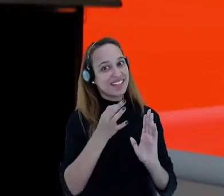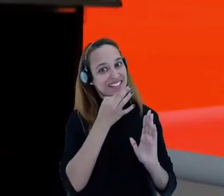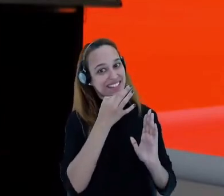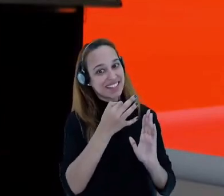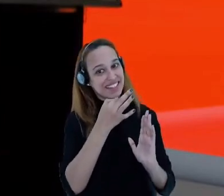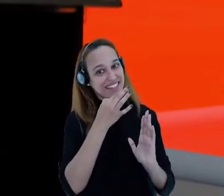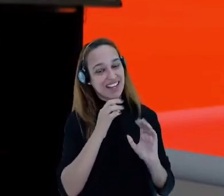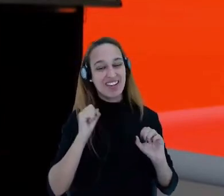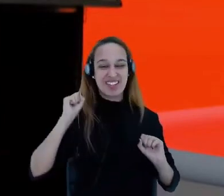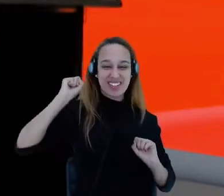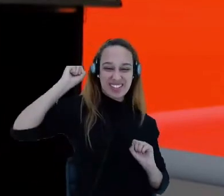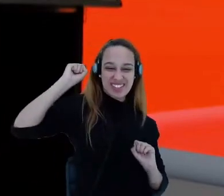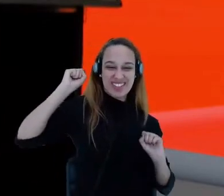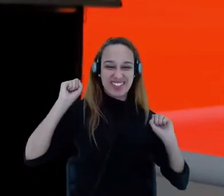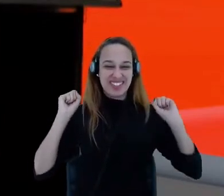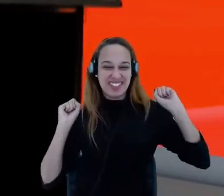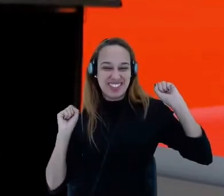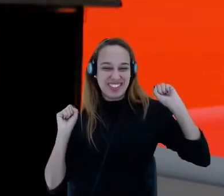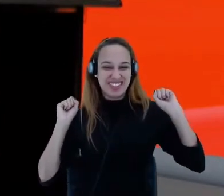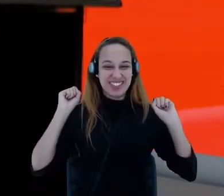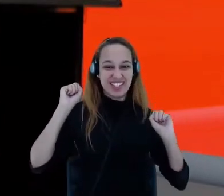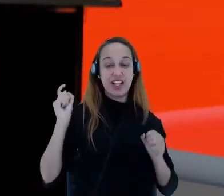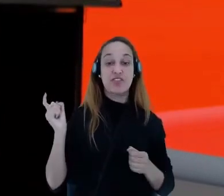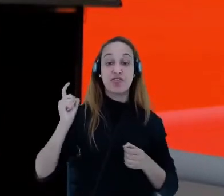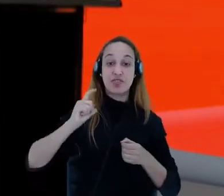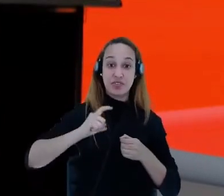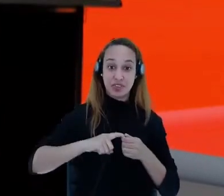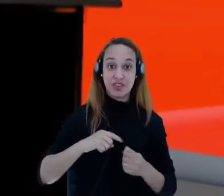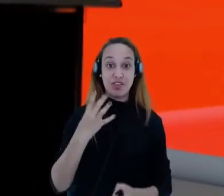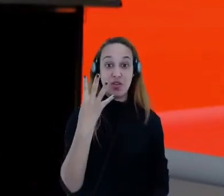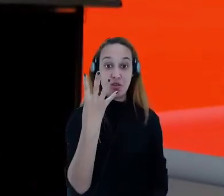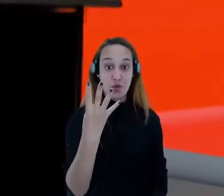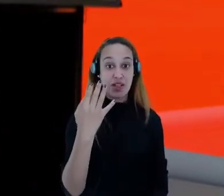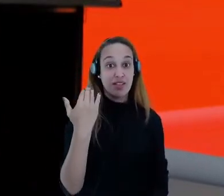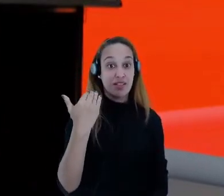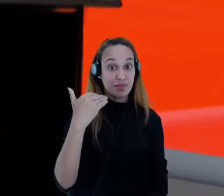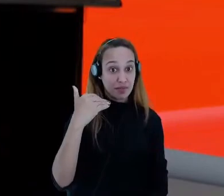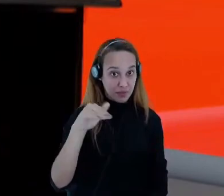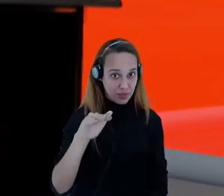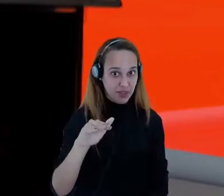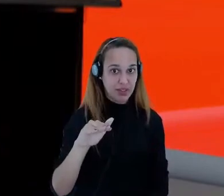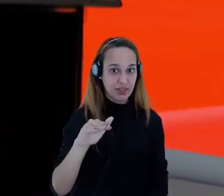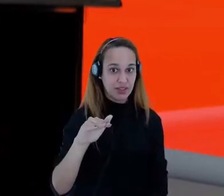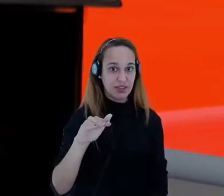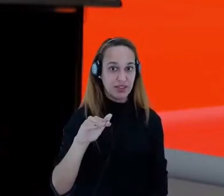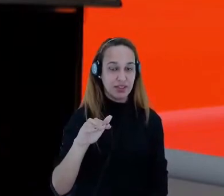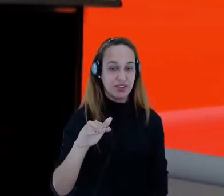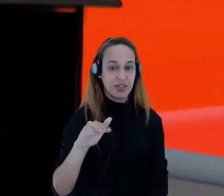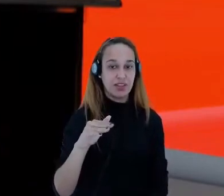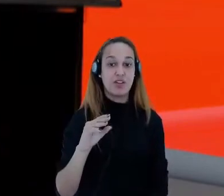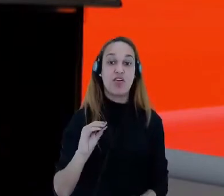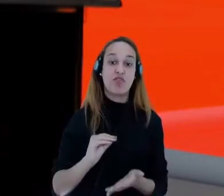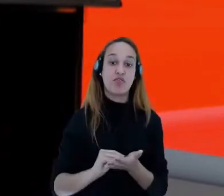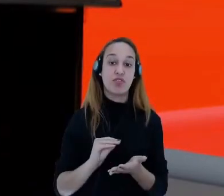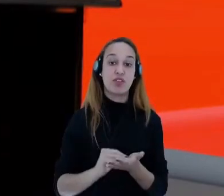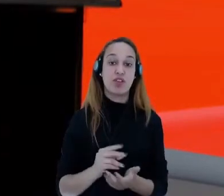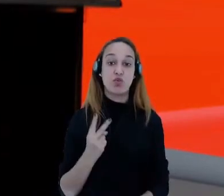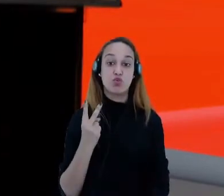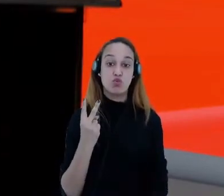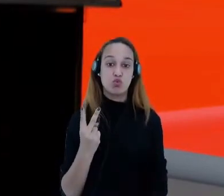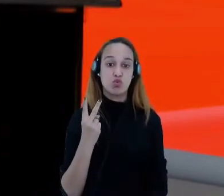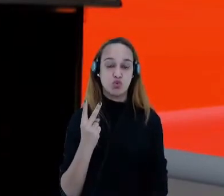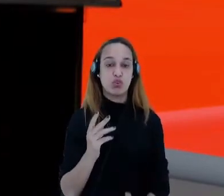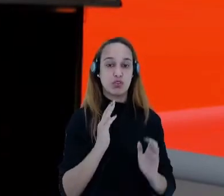pouco. Então, voltaremos às 16h30 em ponto para os últimos 2 painéis da tarde. Painel 1, a era